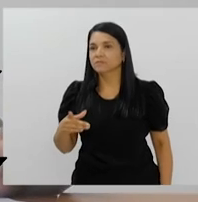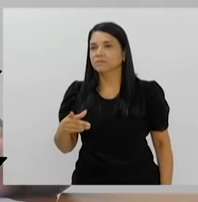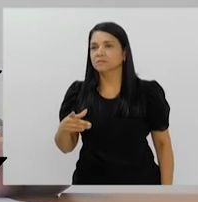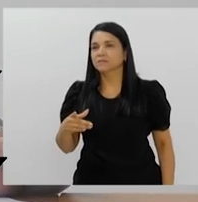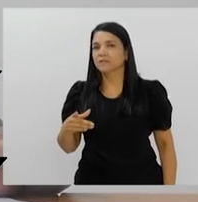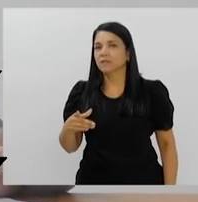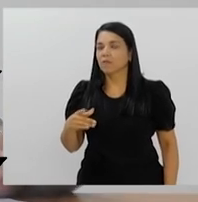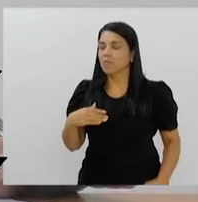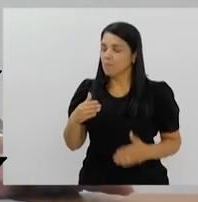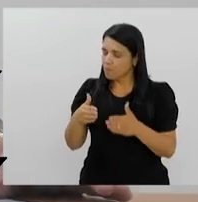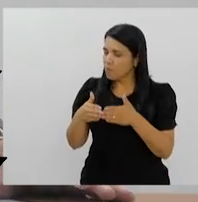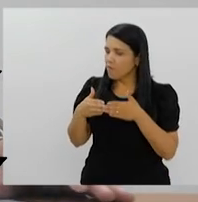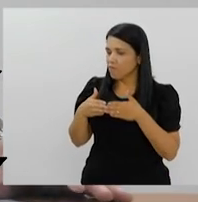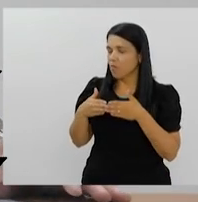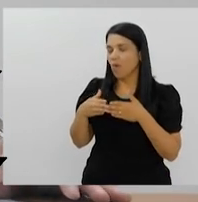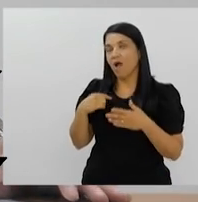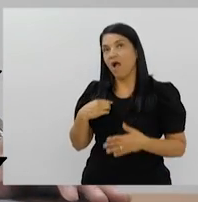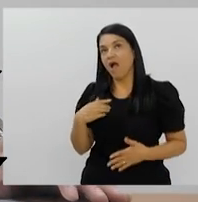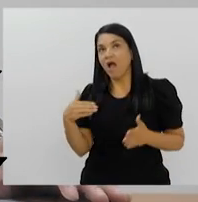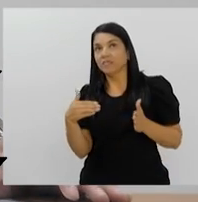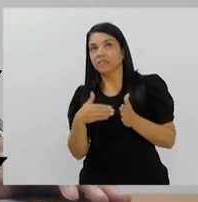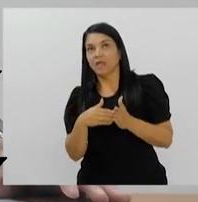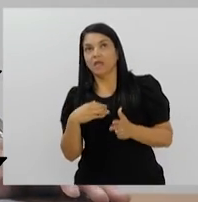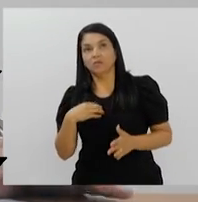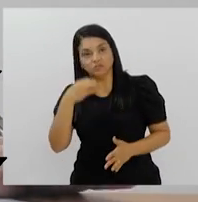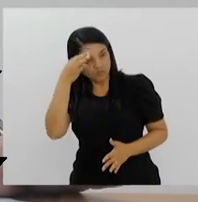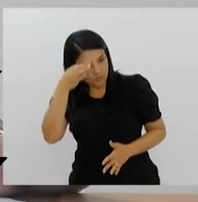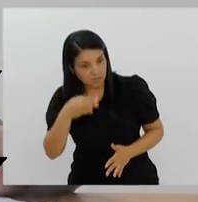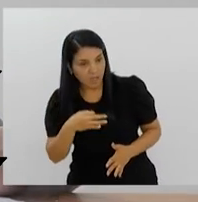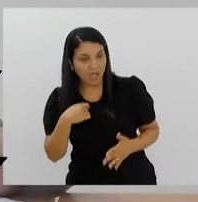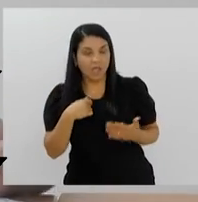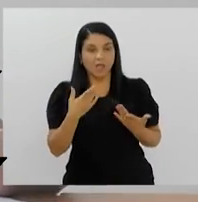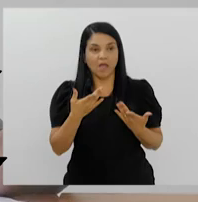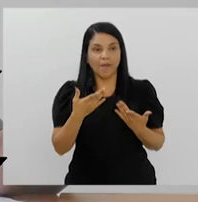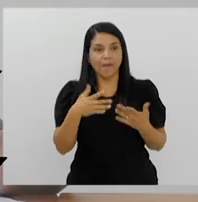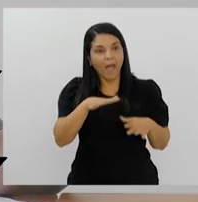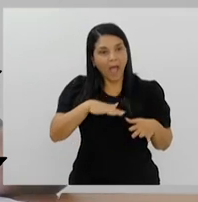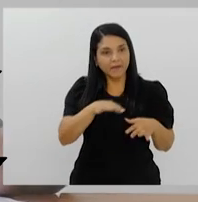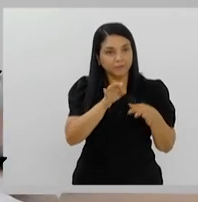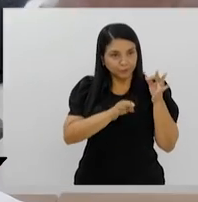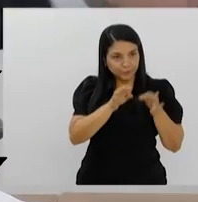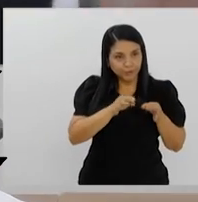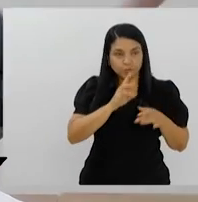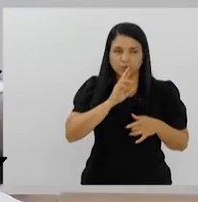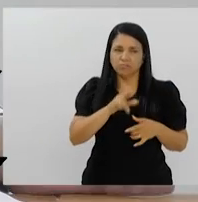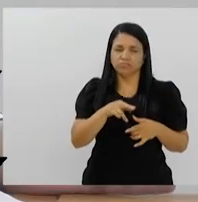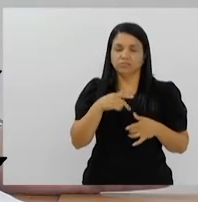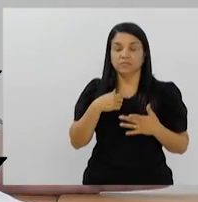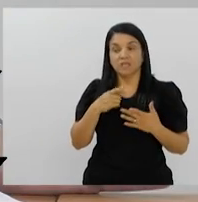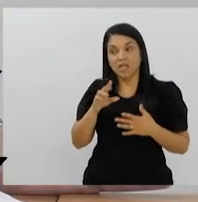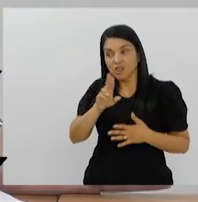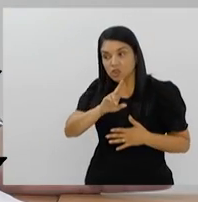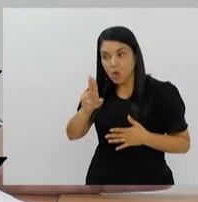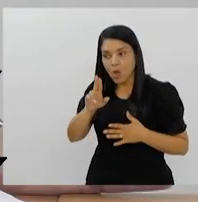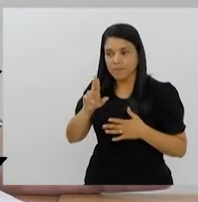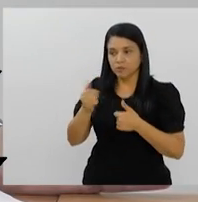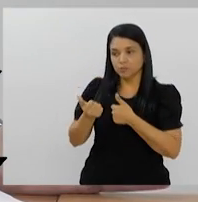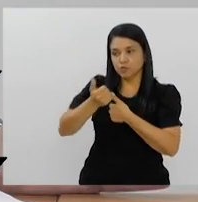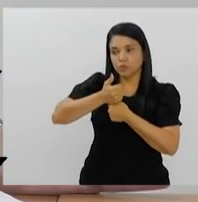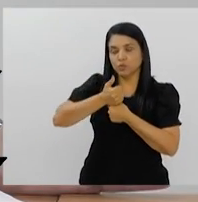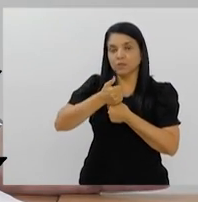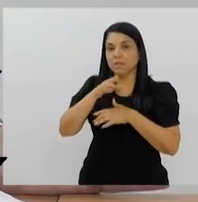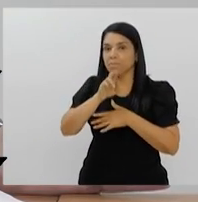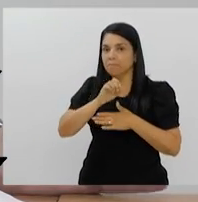caminho de dizer Até onde eu sei No que diz respeito ao jurídico por aí não o senhor tá falando em nome da empresa o